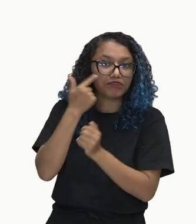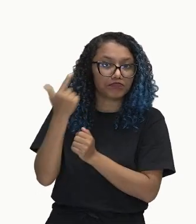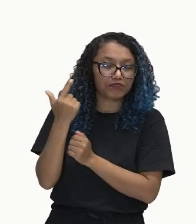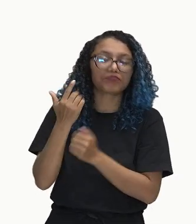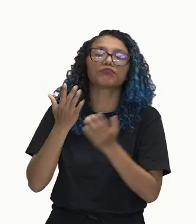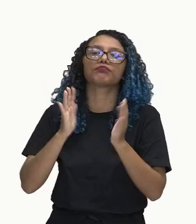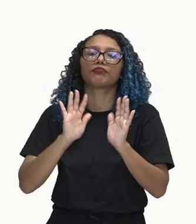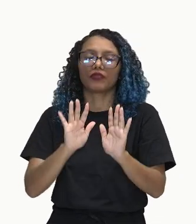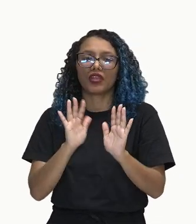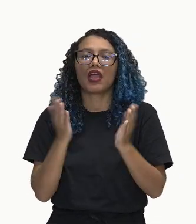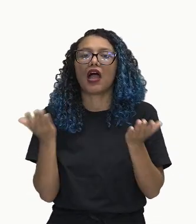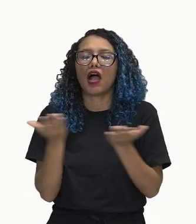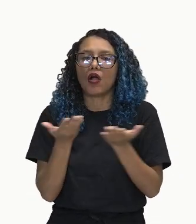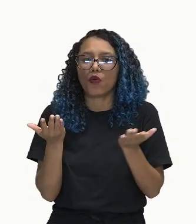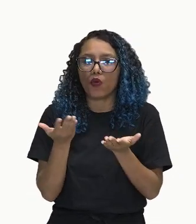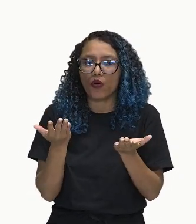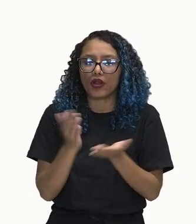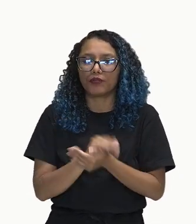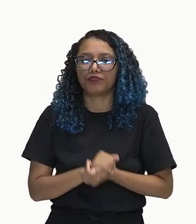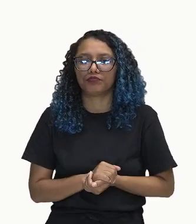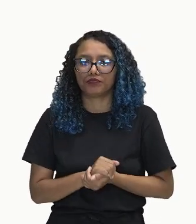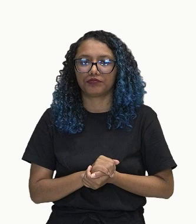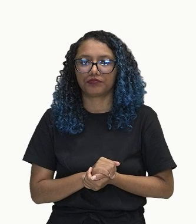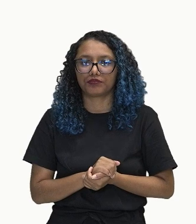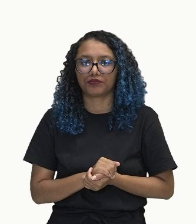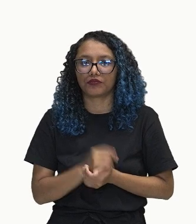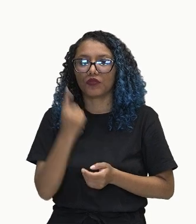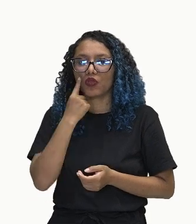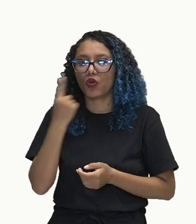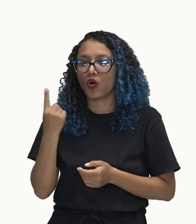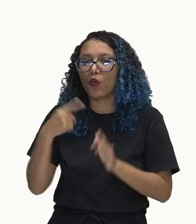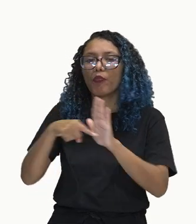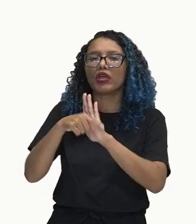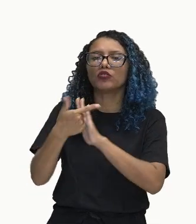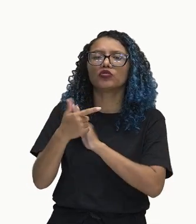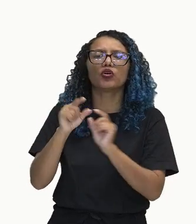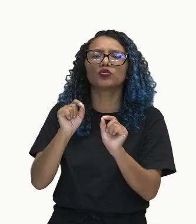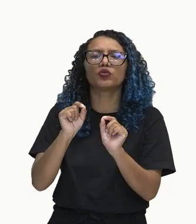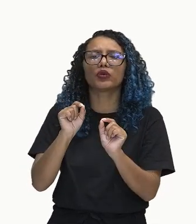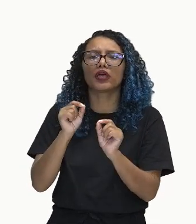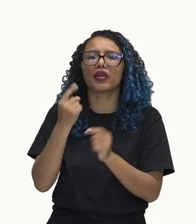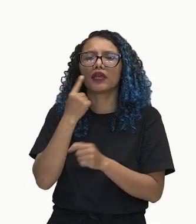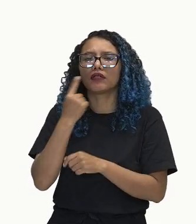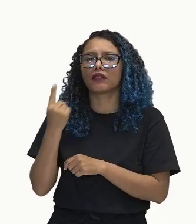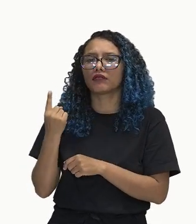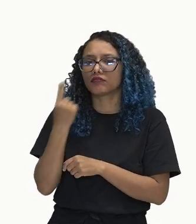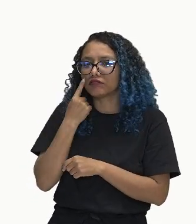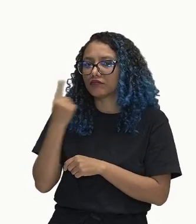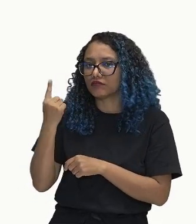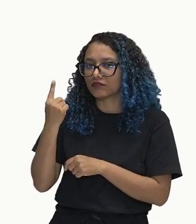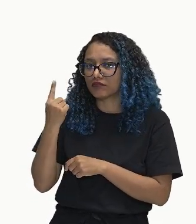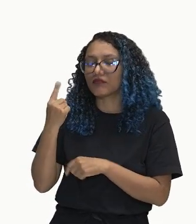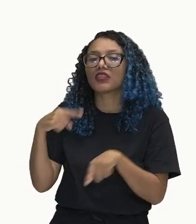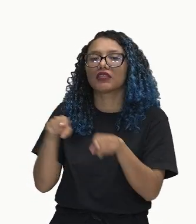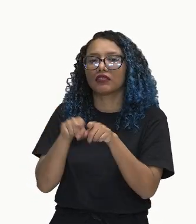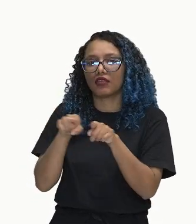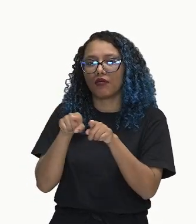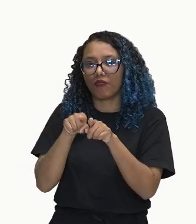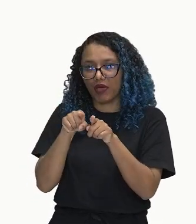agora, eu vou dividir, aliás, esse último valor aqui, menos 2, é justamente esse